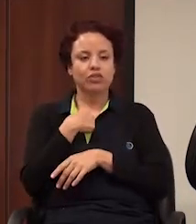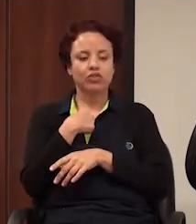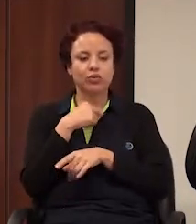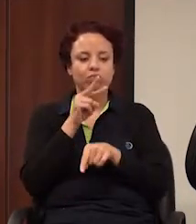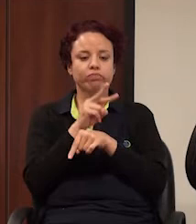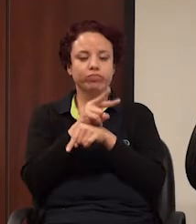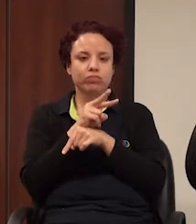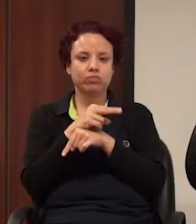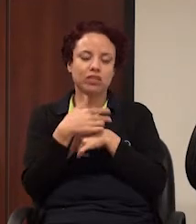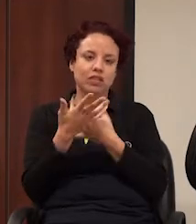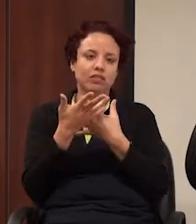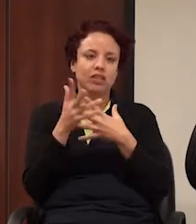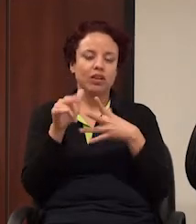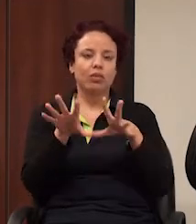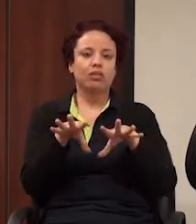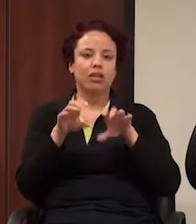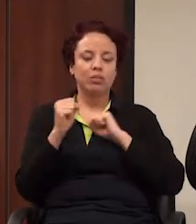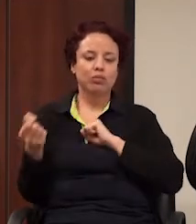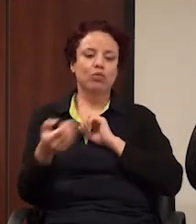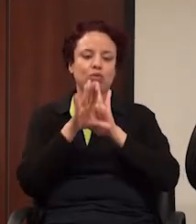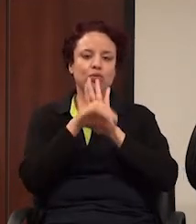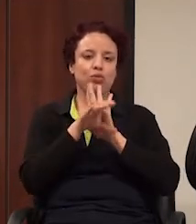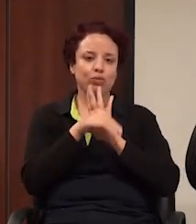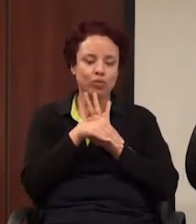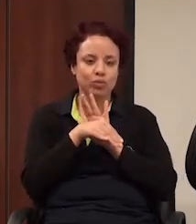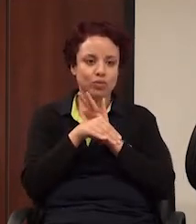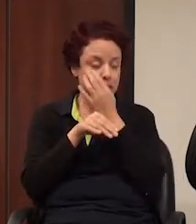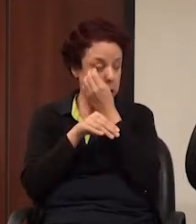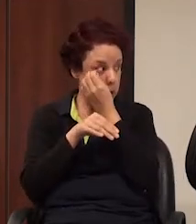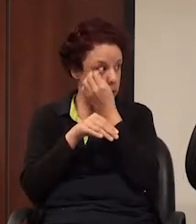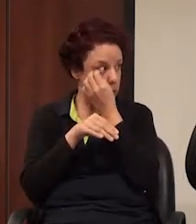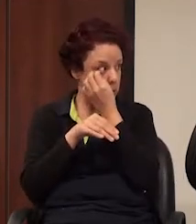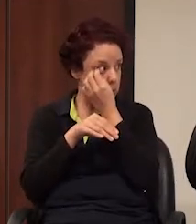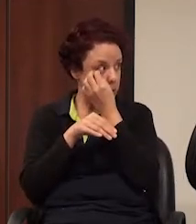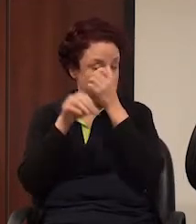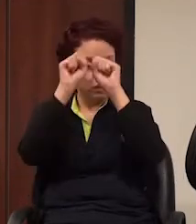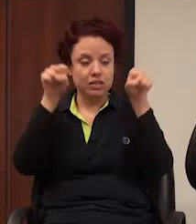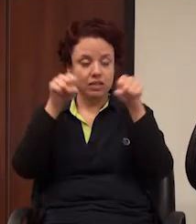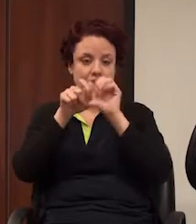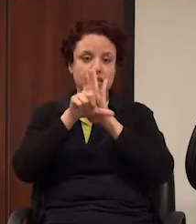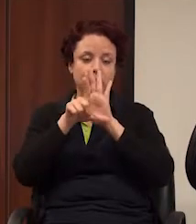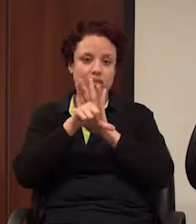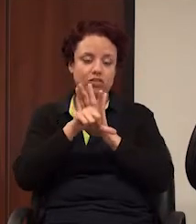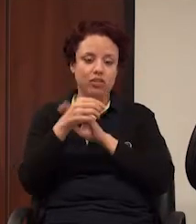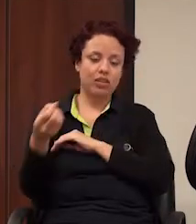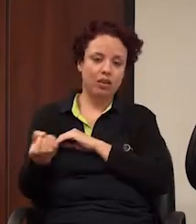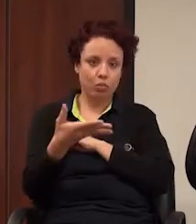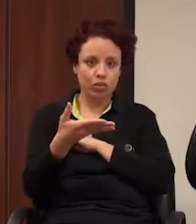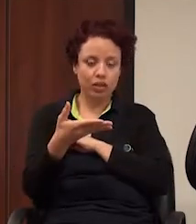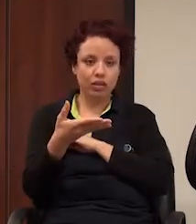até a absorção para esses novos conceitos trazidos, né, pelo sistema legal moderno,